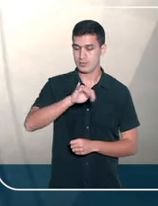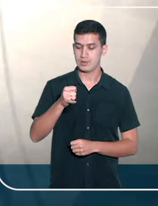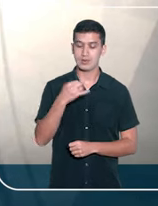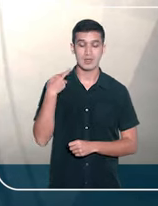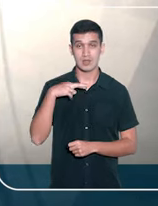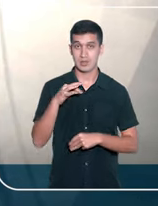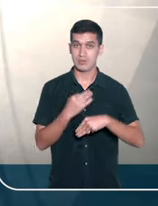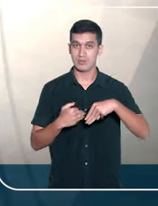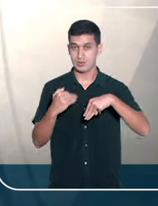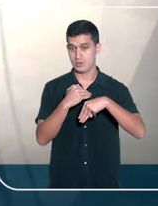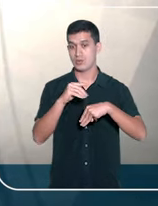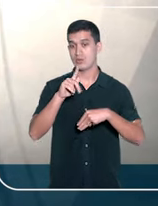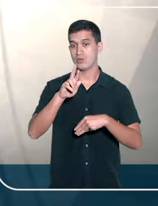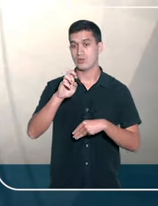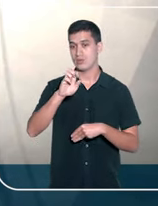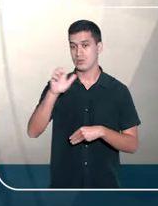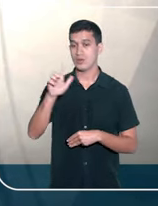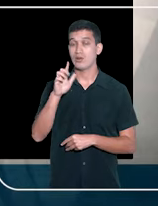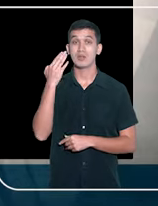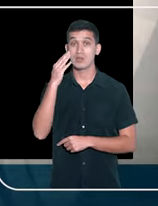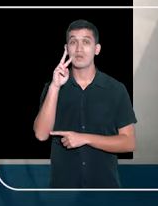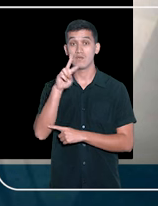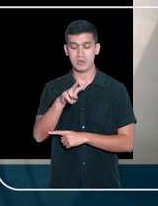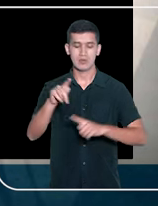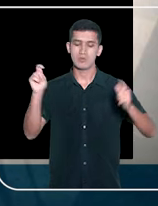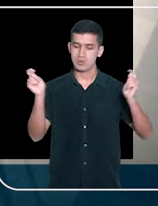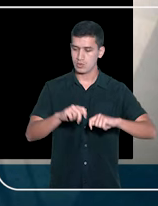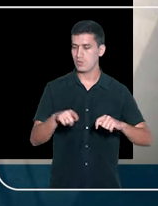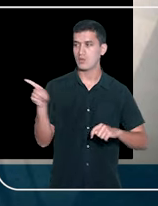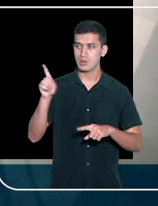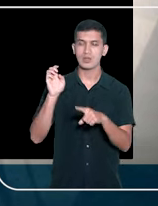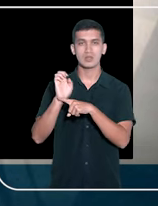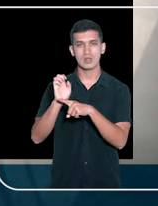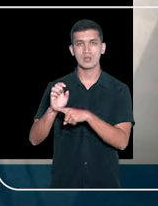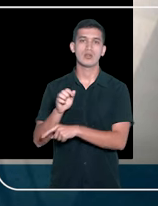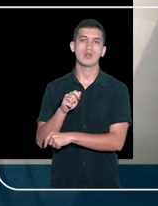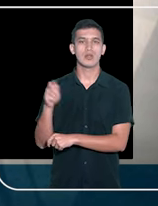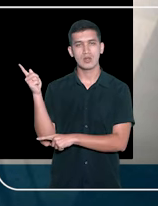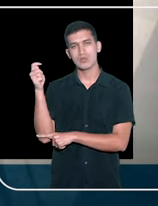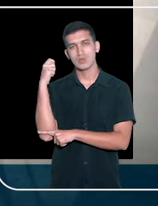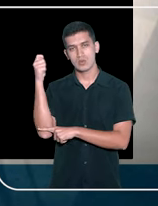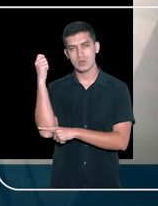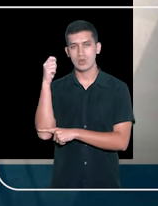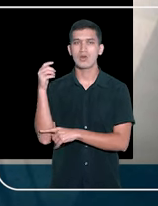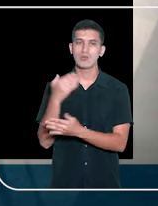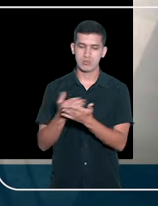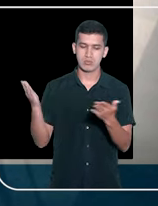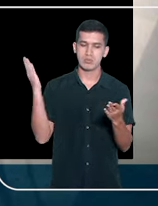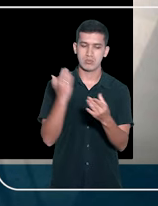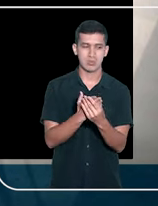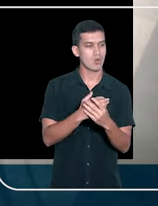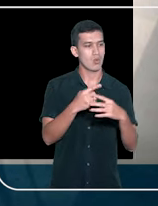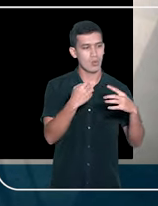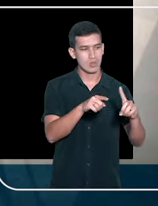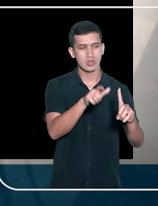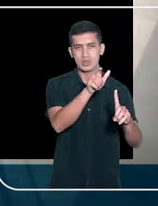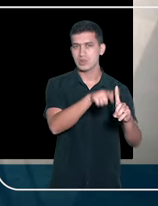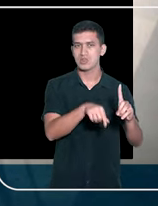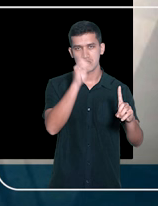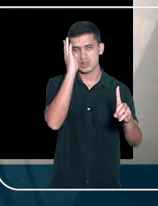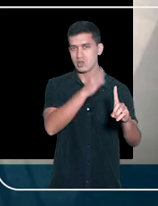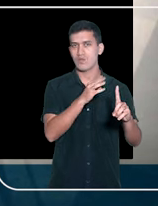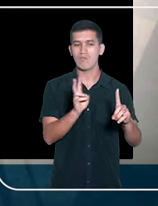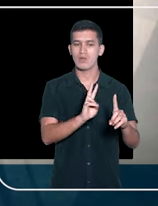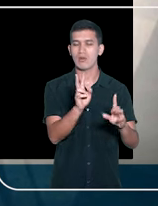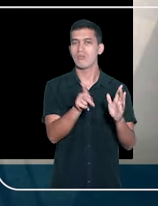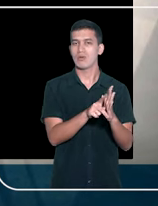o relator do caso Ministro ugur gel de Faria considerou possível o Estado do Rio Grande do Sul ajuizar a ação para cobrar diretamente o